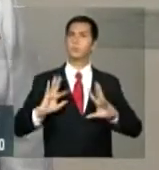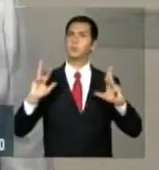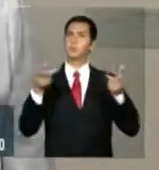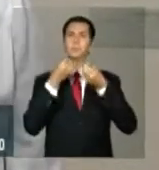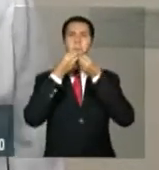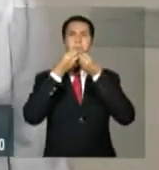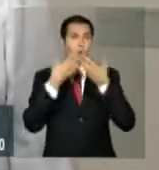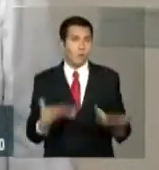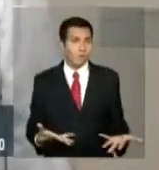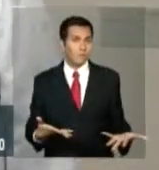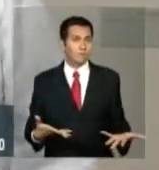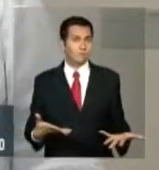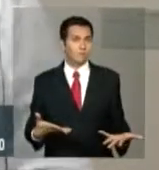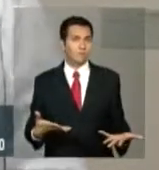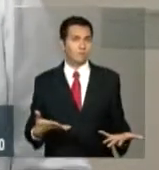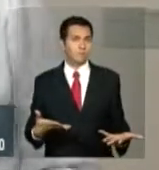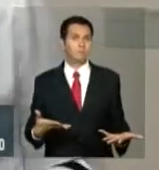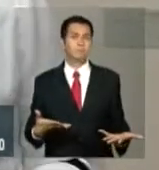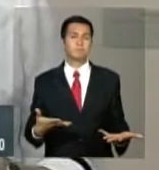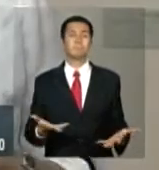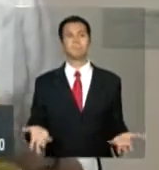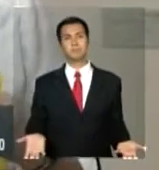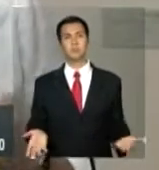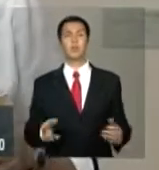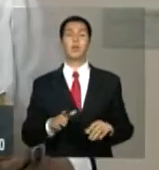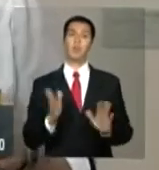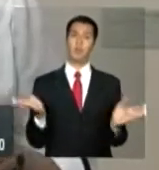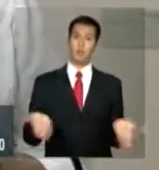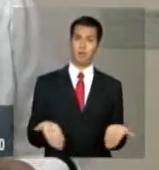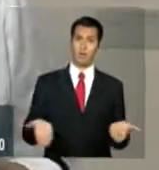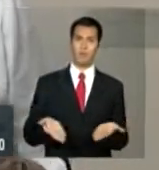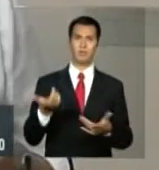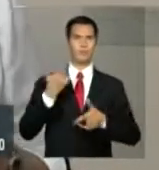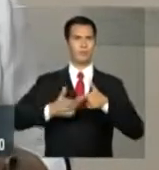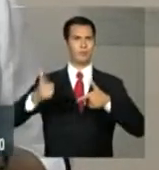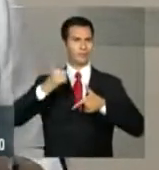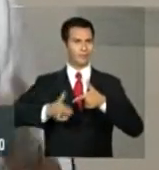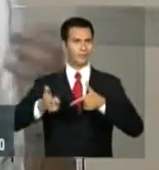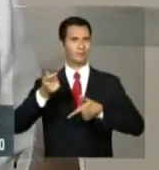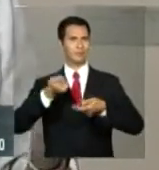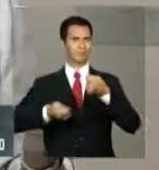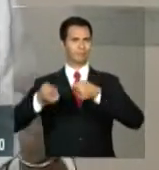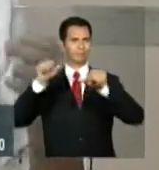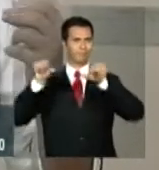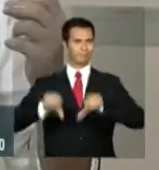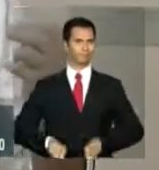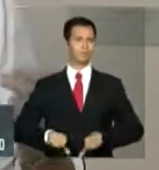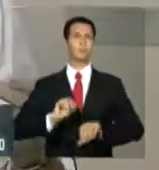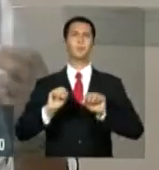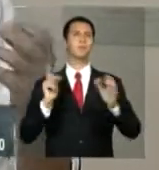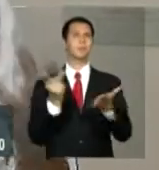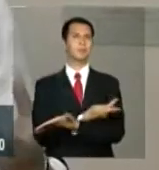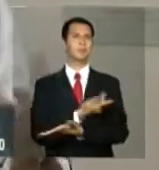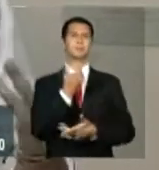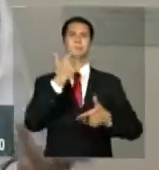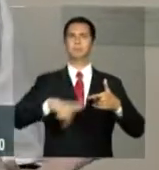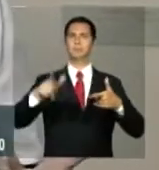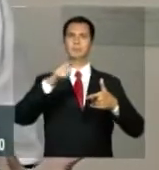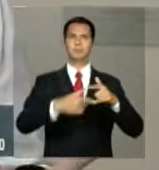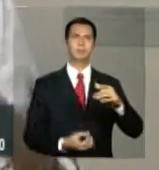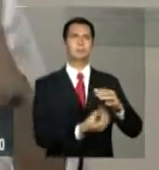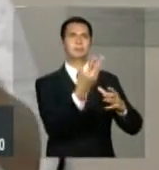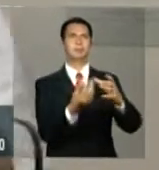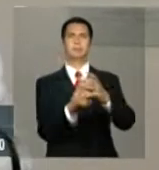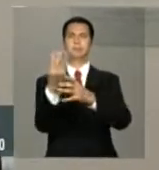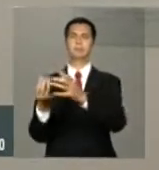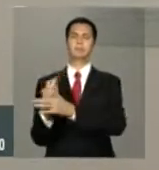mercado contra país nenhum, né? Agora, quando há crise, os problemas aparecem de uma forma aguda.